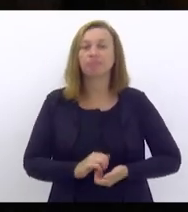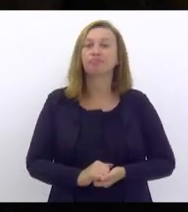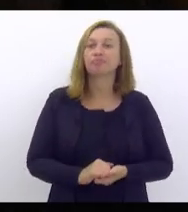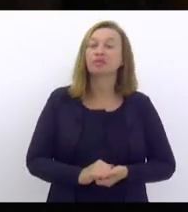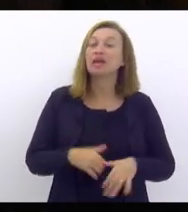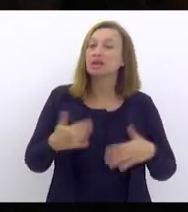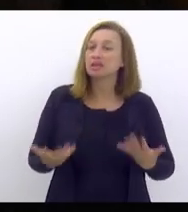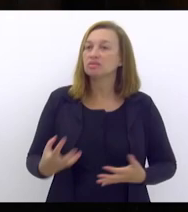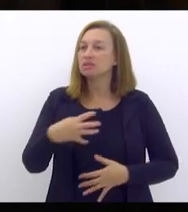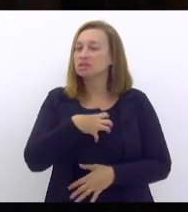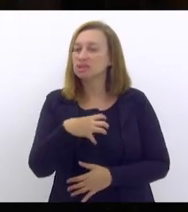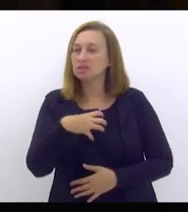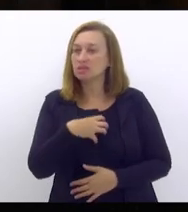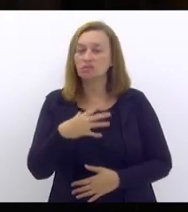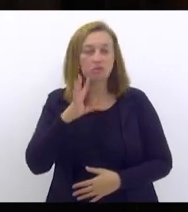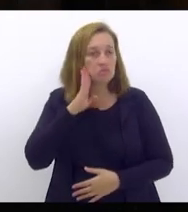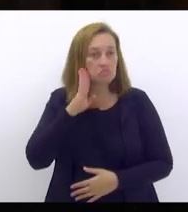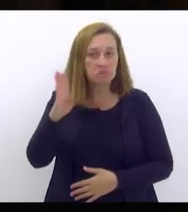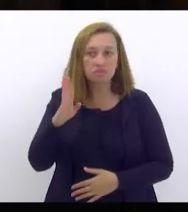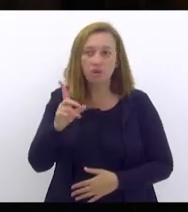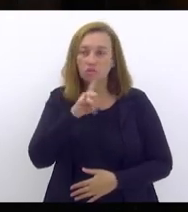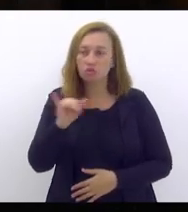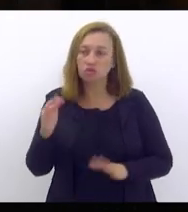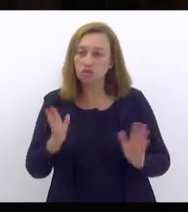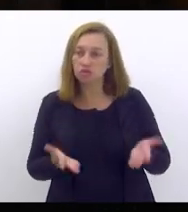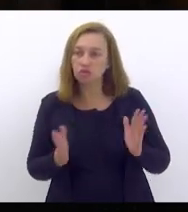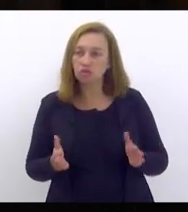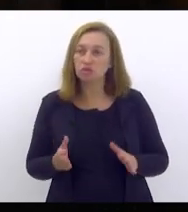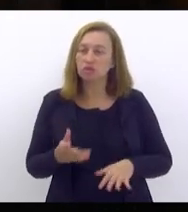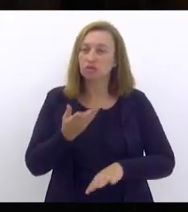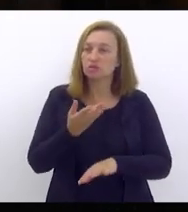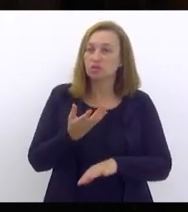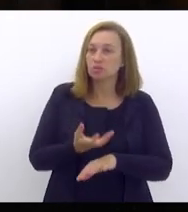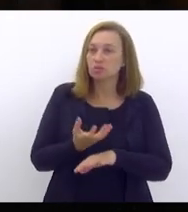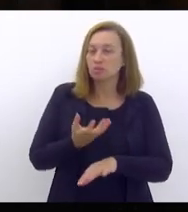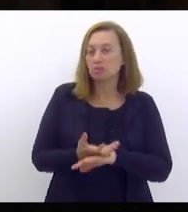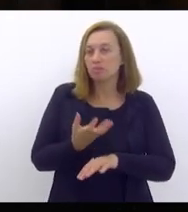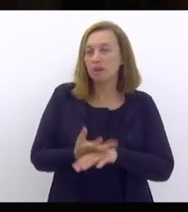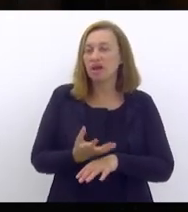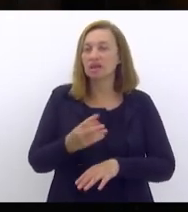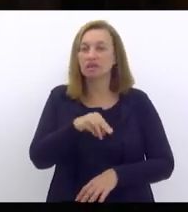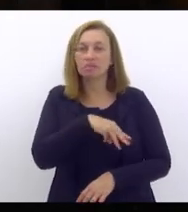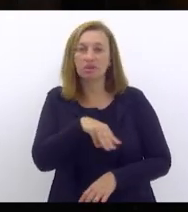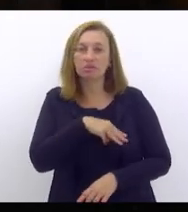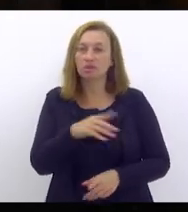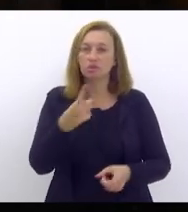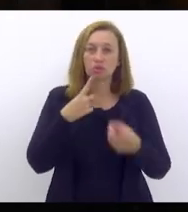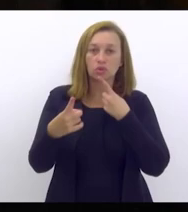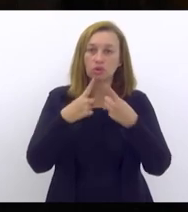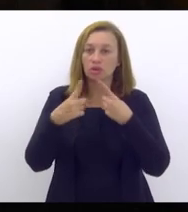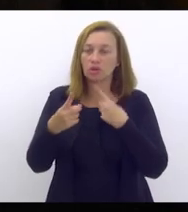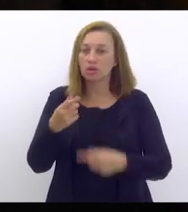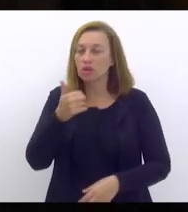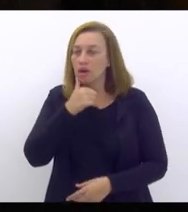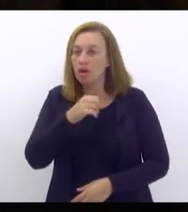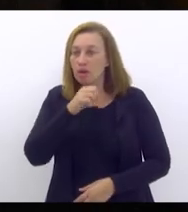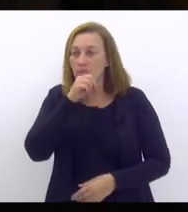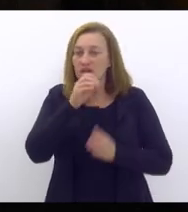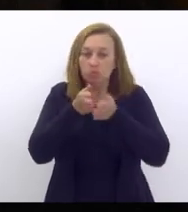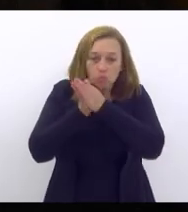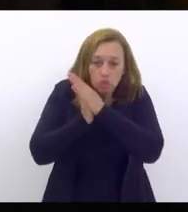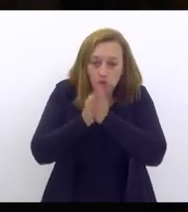nesse sentido, foi central o dia de hoje no Parque de Madureira para dialogar com mães e pais de